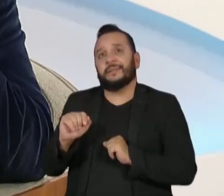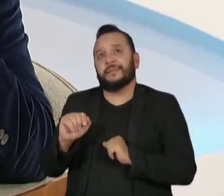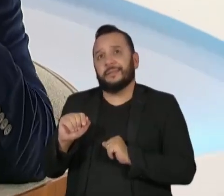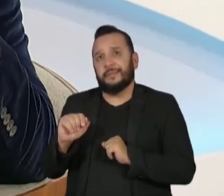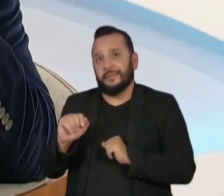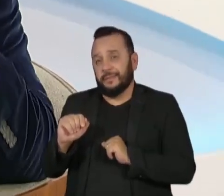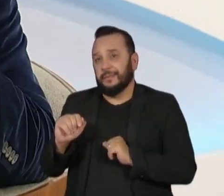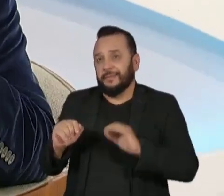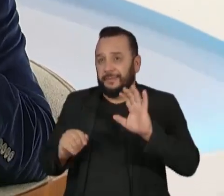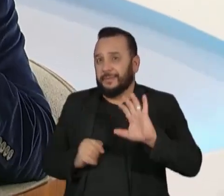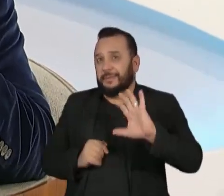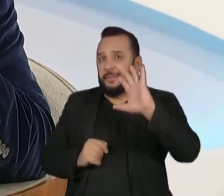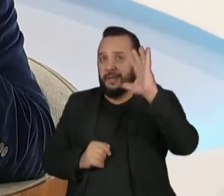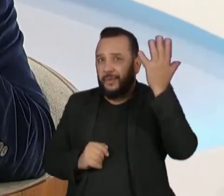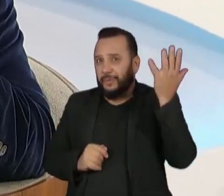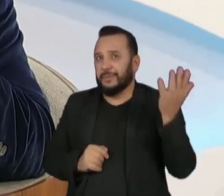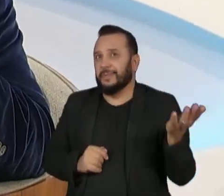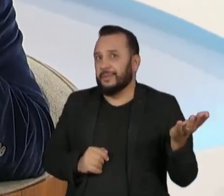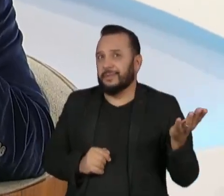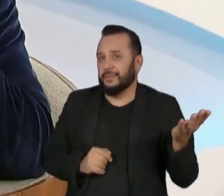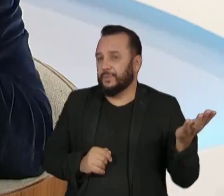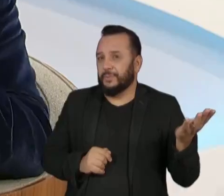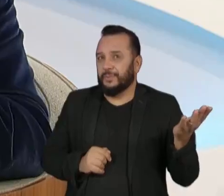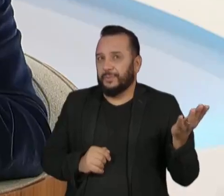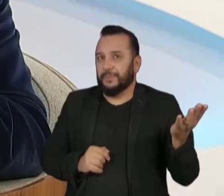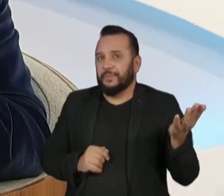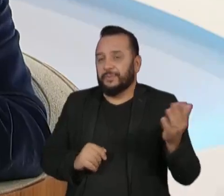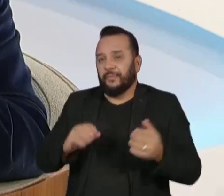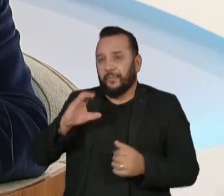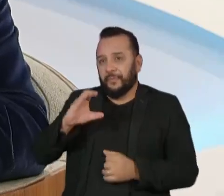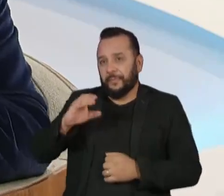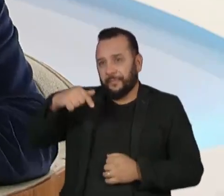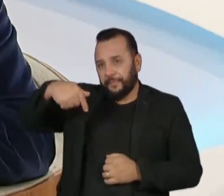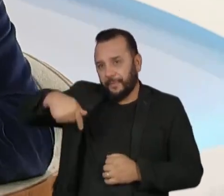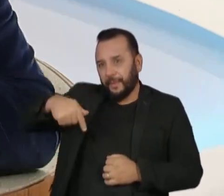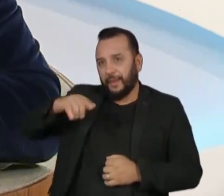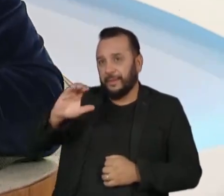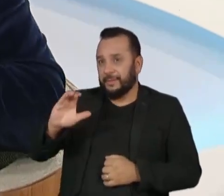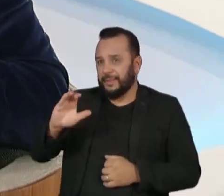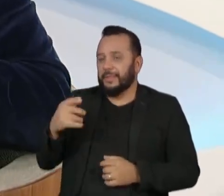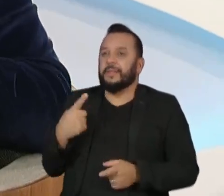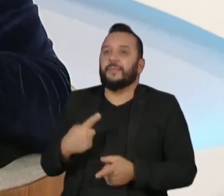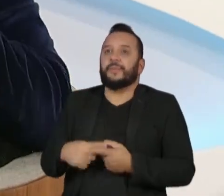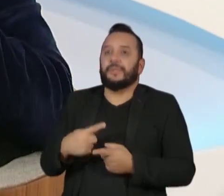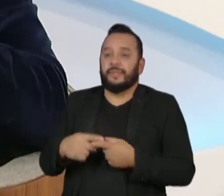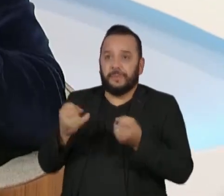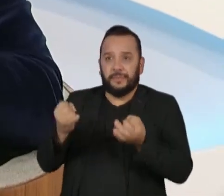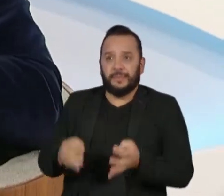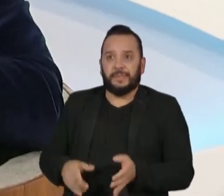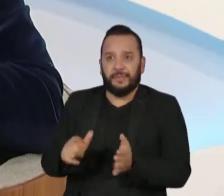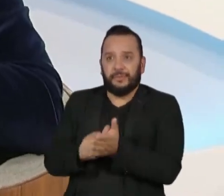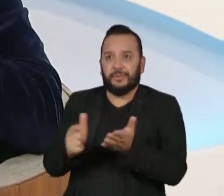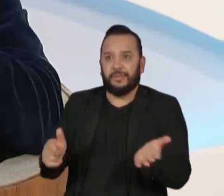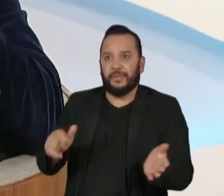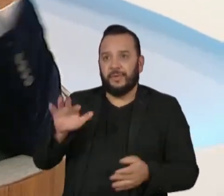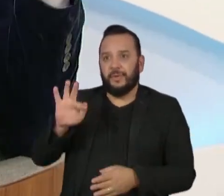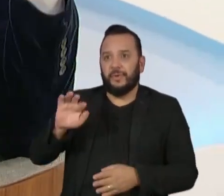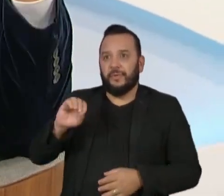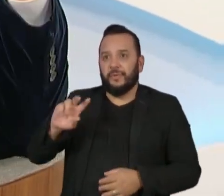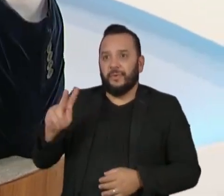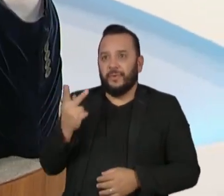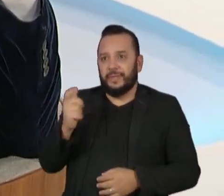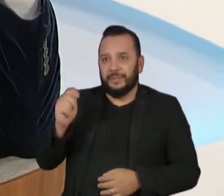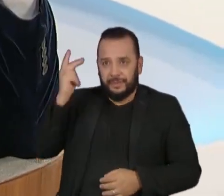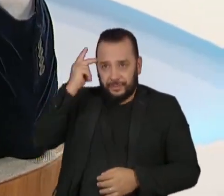que aconteceu com o CQC. Por que eu citei a Folha? Porque uma das coisas que eu achava mais legal,